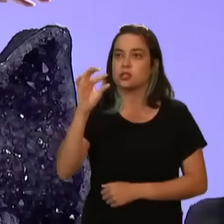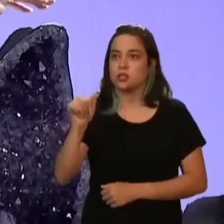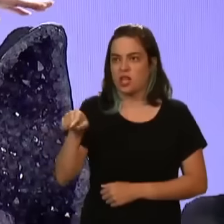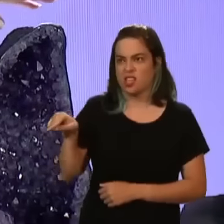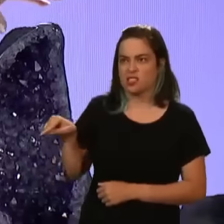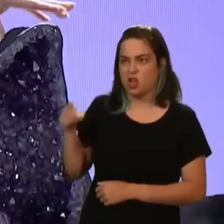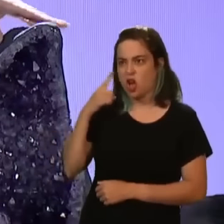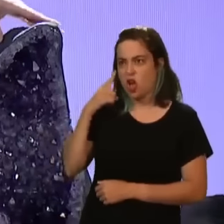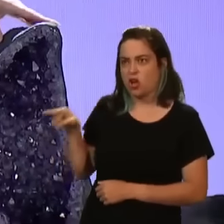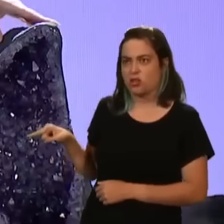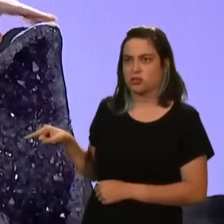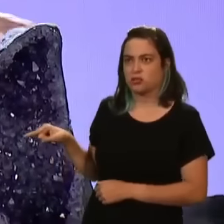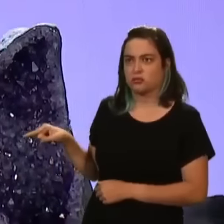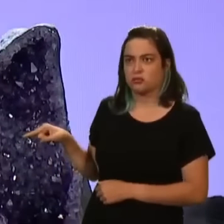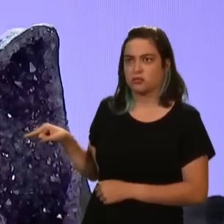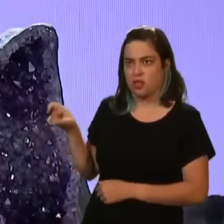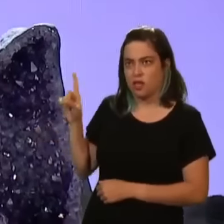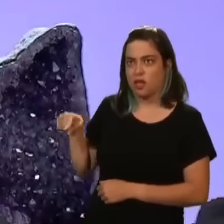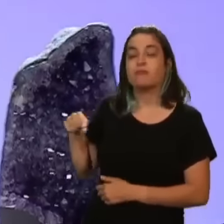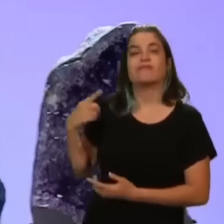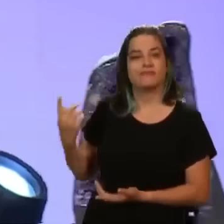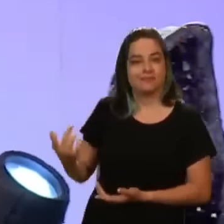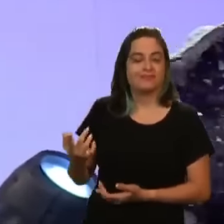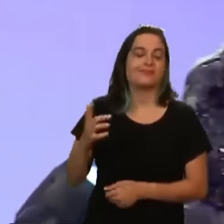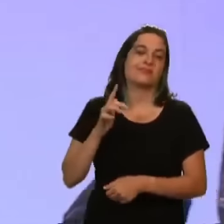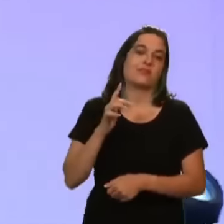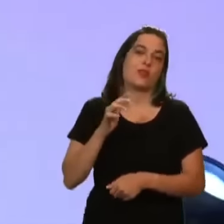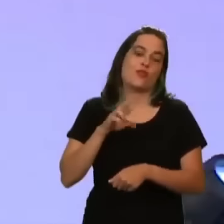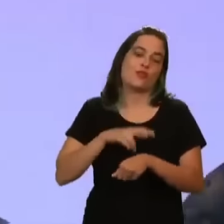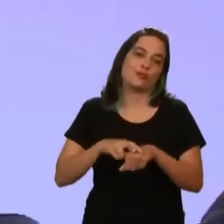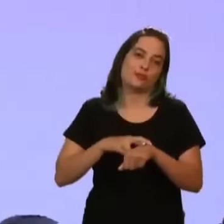é, gente? Uma ametista violeta.